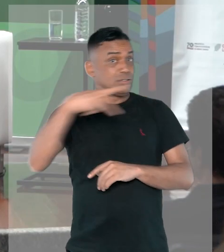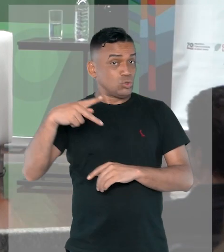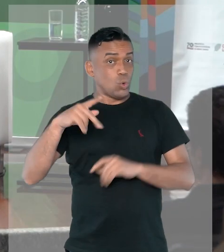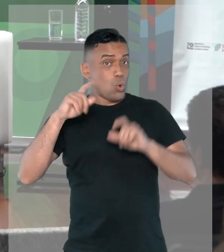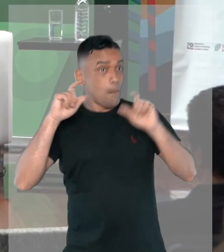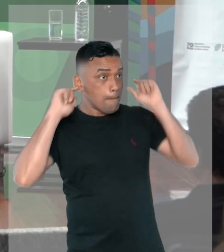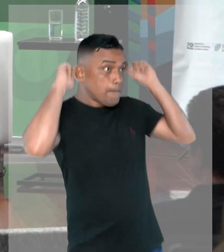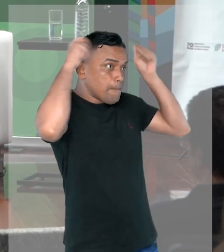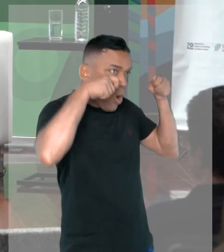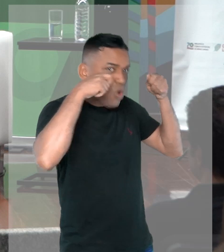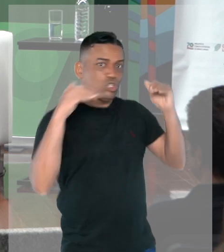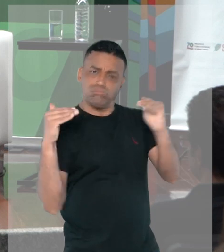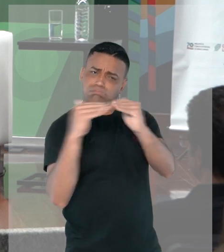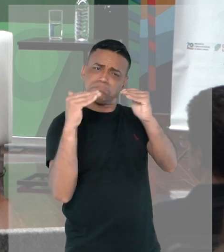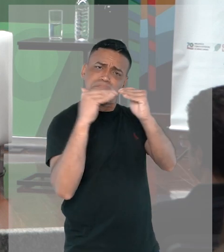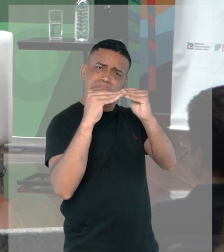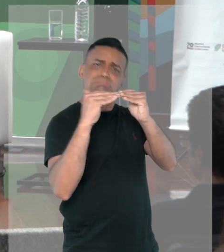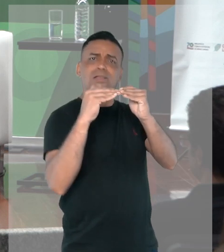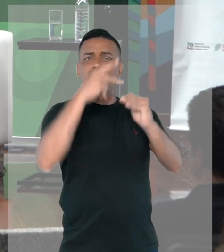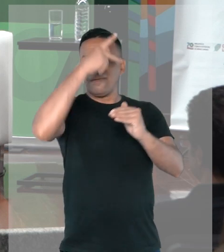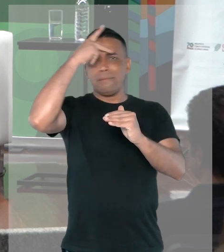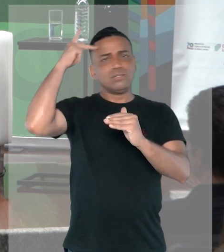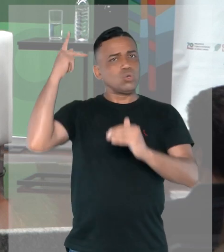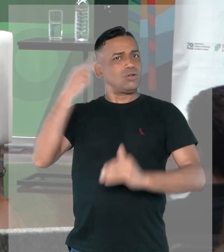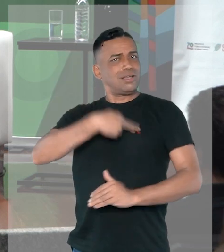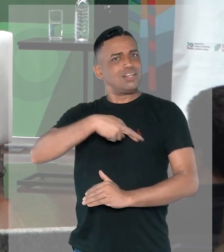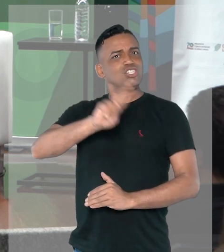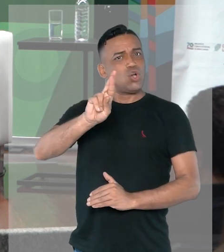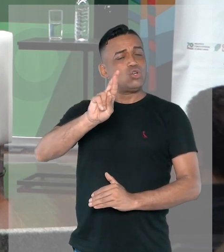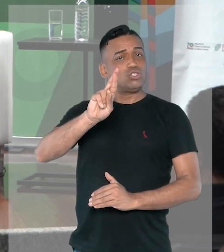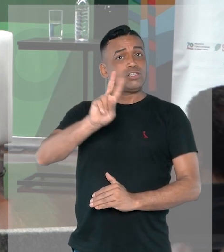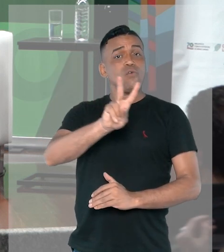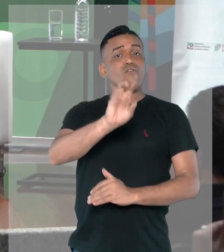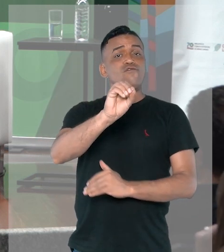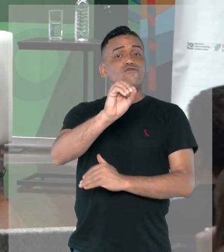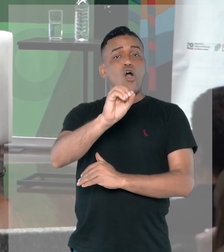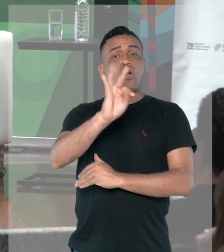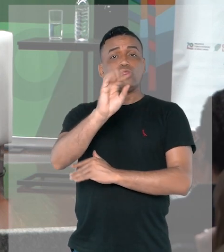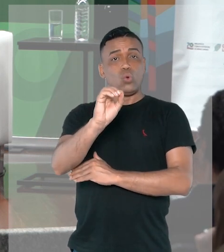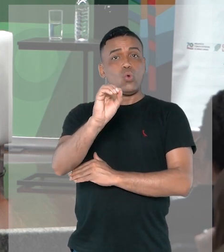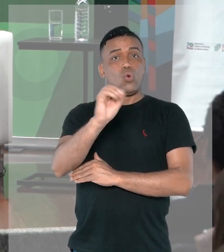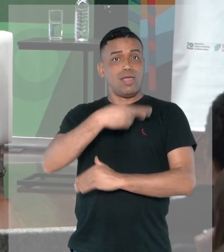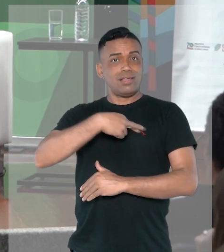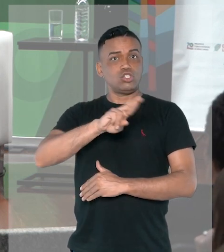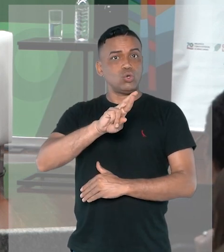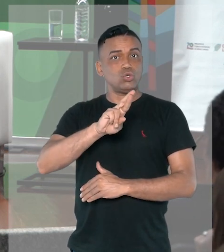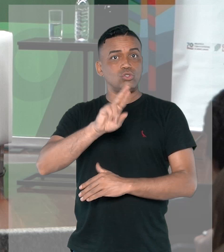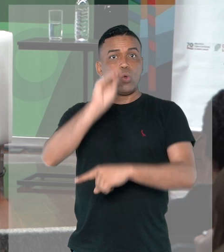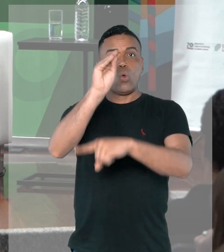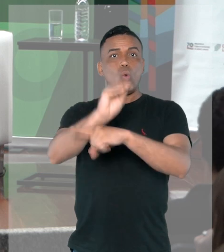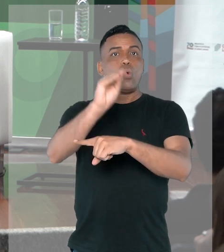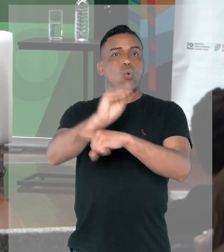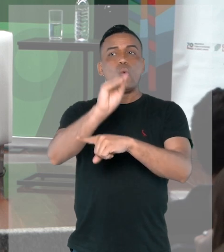mas é o mesmo nível de pessoas. É voto. O voto religioso que a gente fala é um voto de fazer bem a todos os